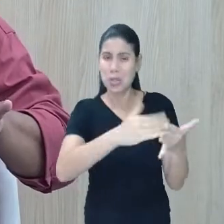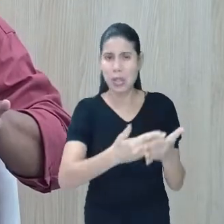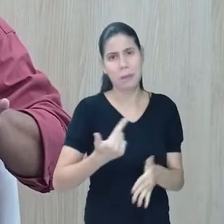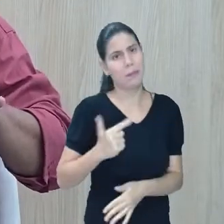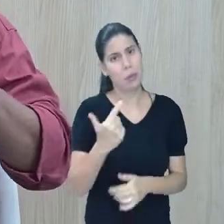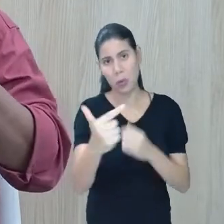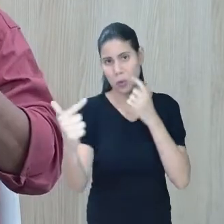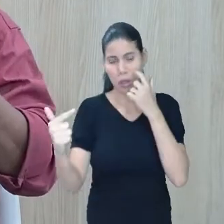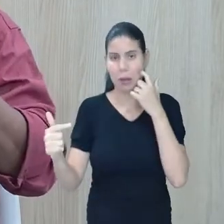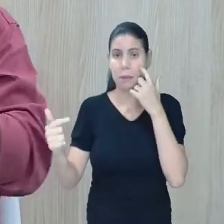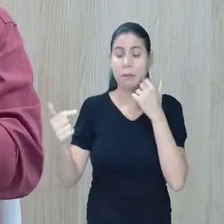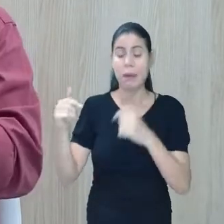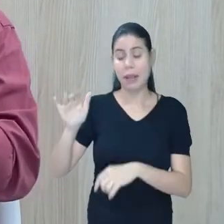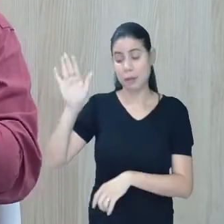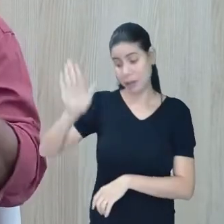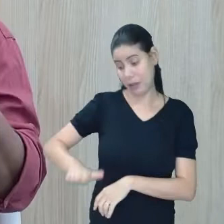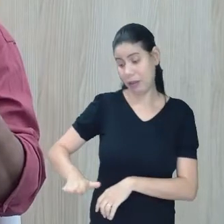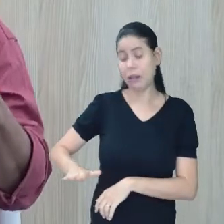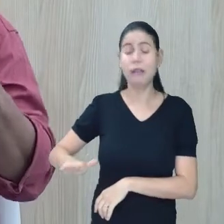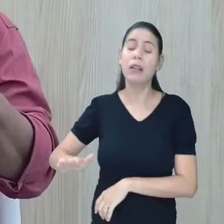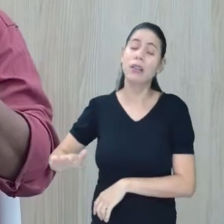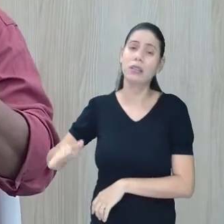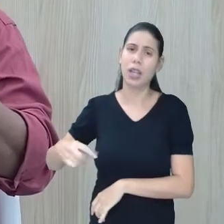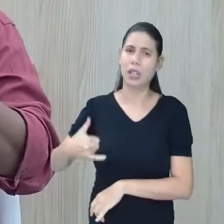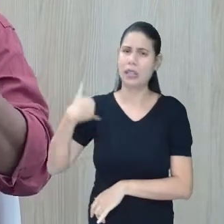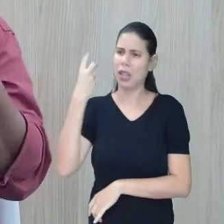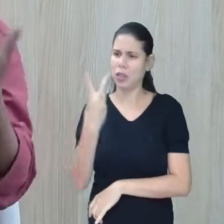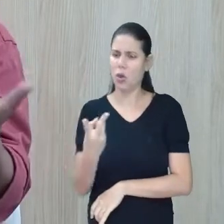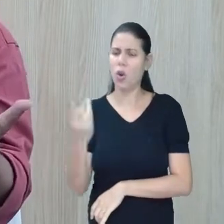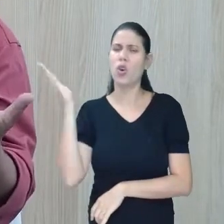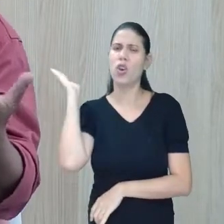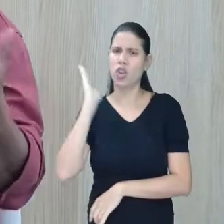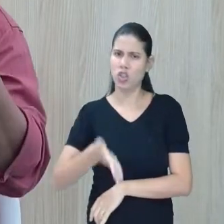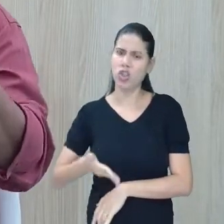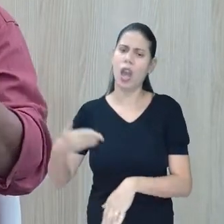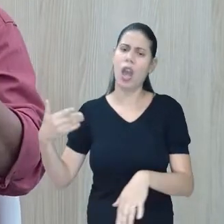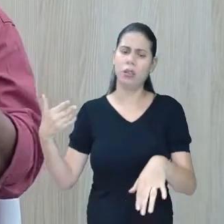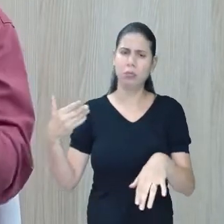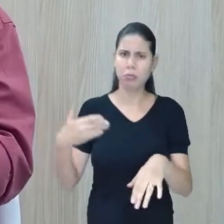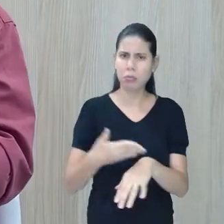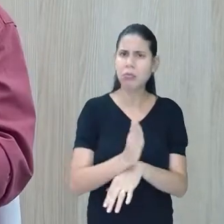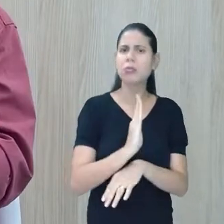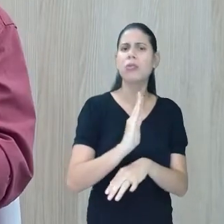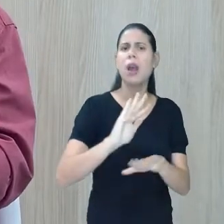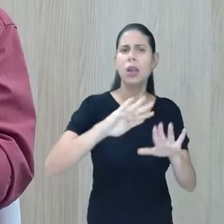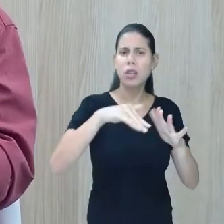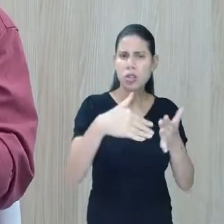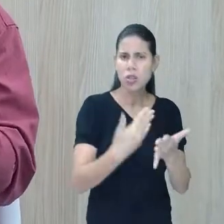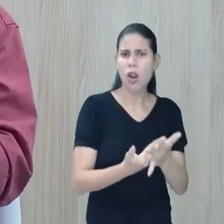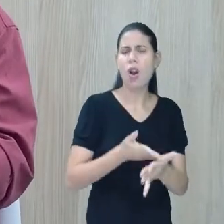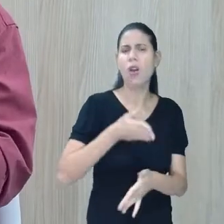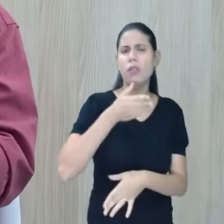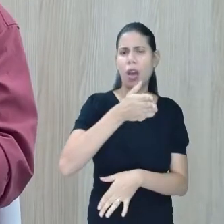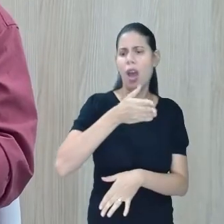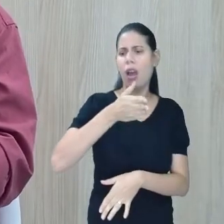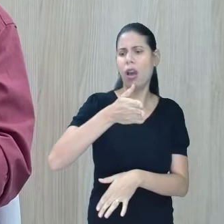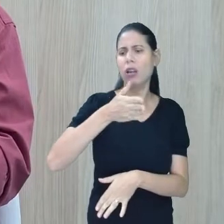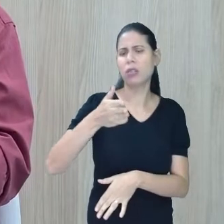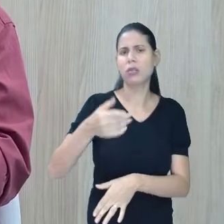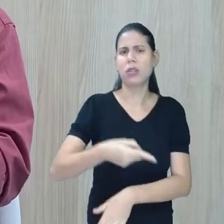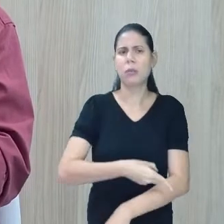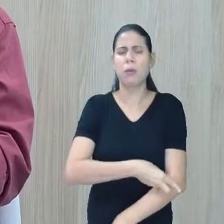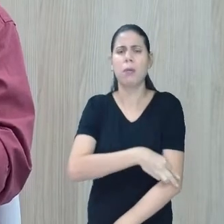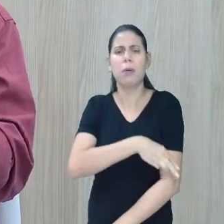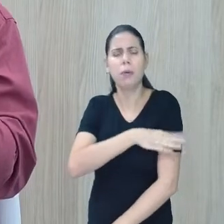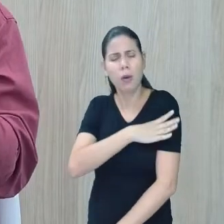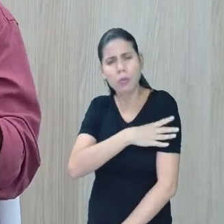anos de idade, começa a fazer o alfa 1, alfa 2, depois vai para o jardim, e vai chegando até chegar a 6 anos, entrar no ensino fundamental